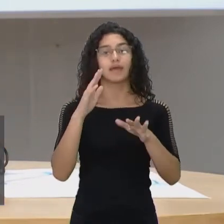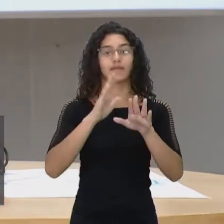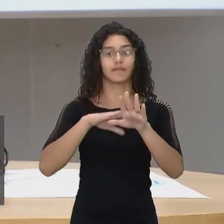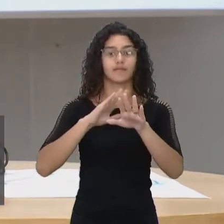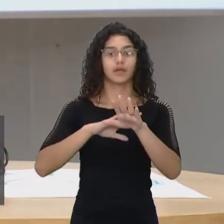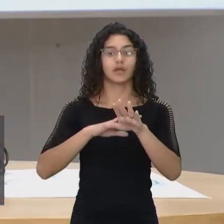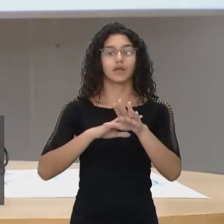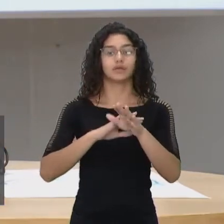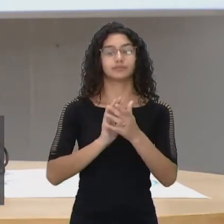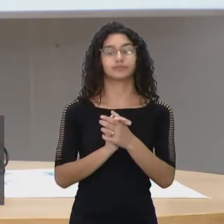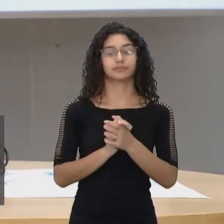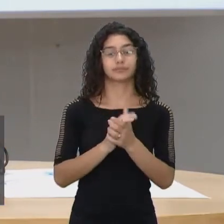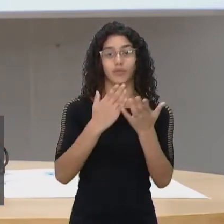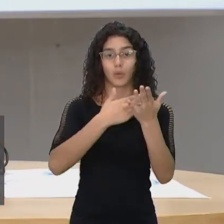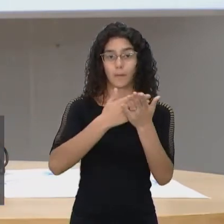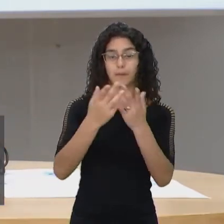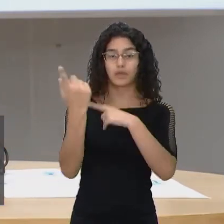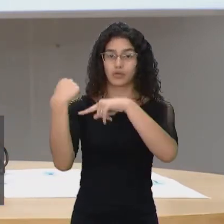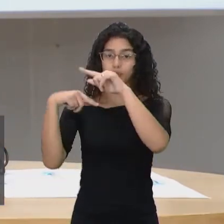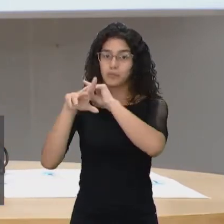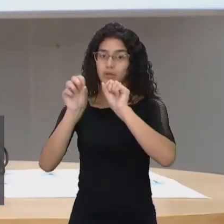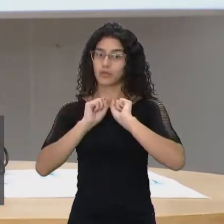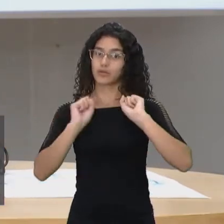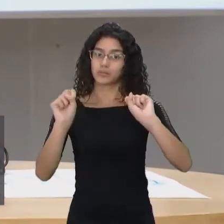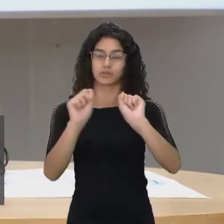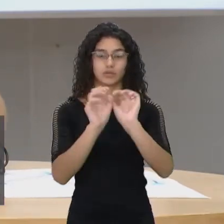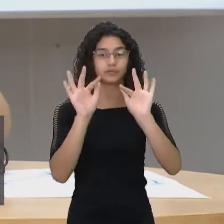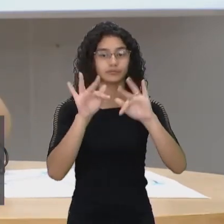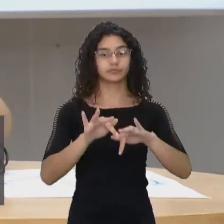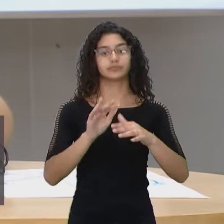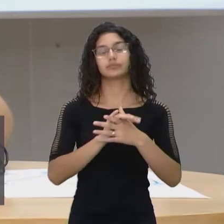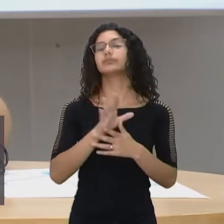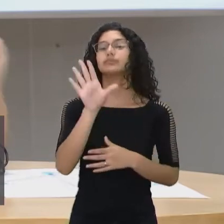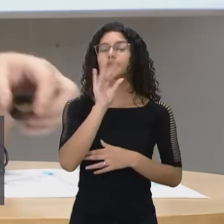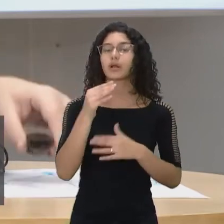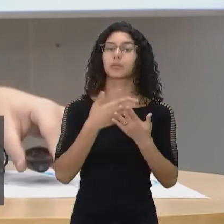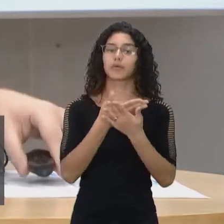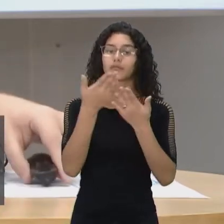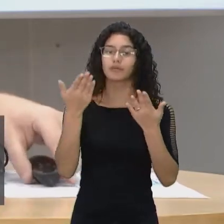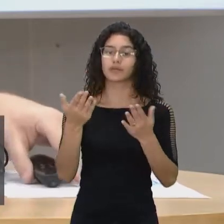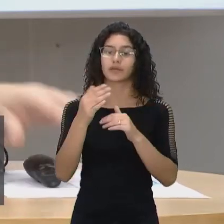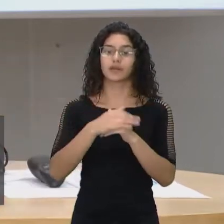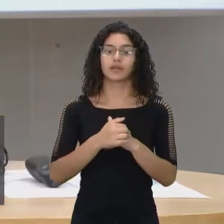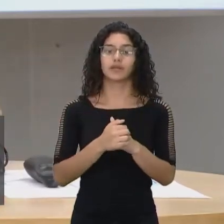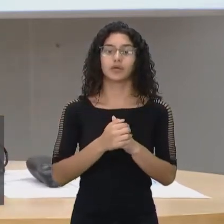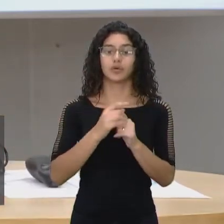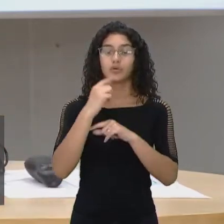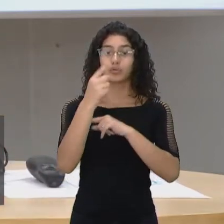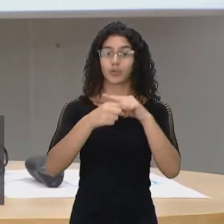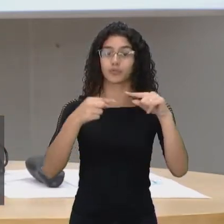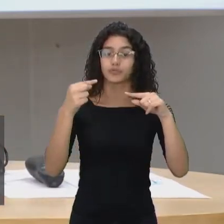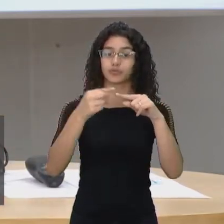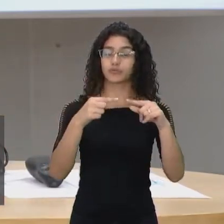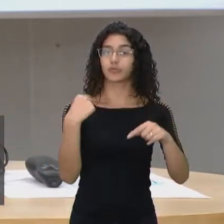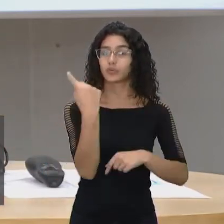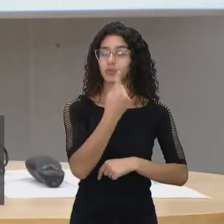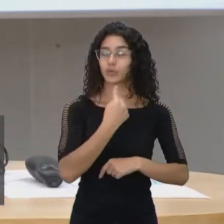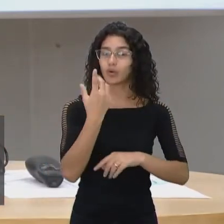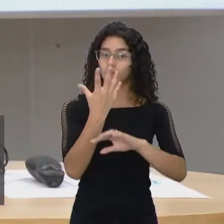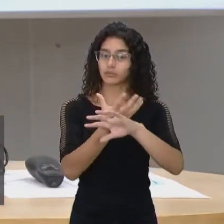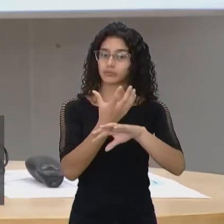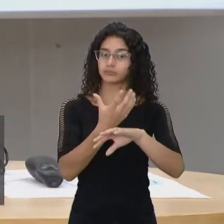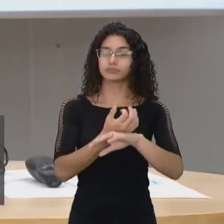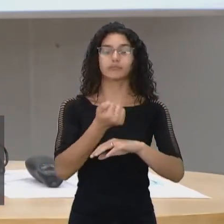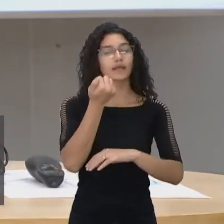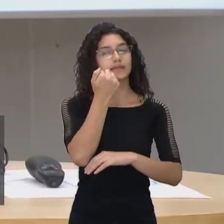em introdução, desenvolvimento e sistematização, eu vou contar para vocês os objetivos do nosso